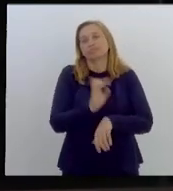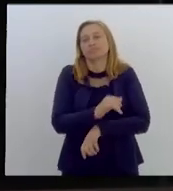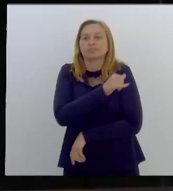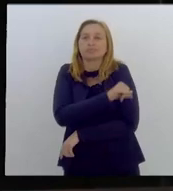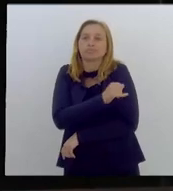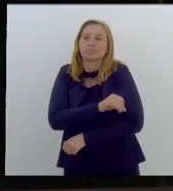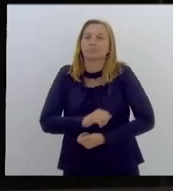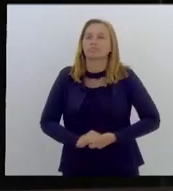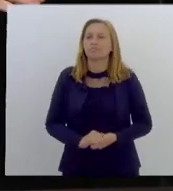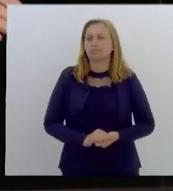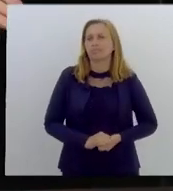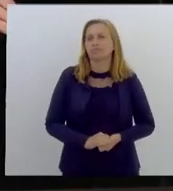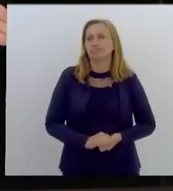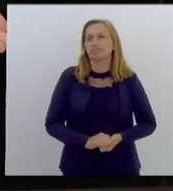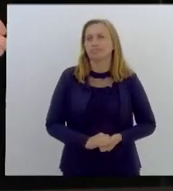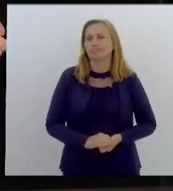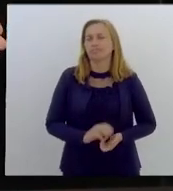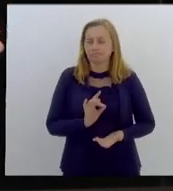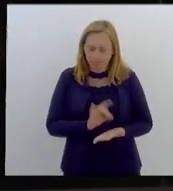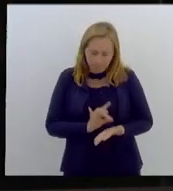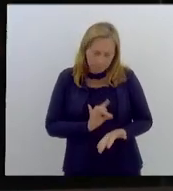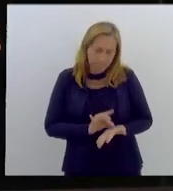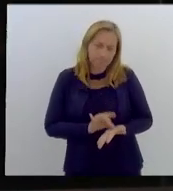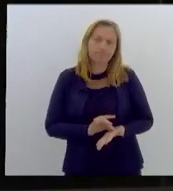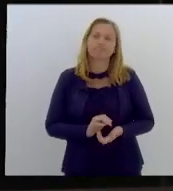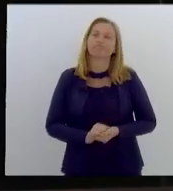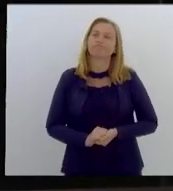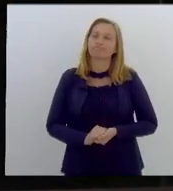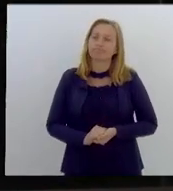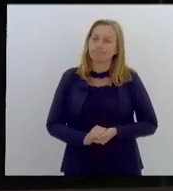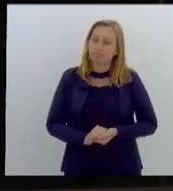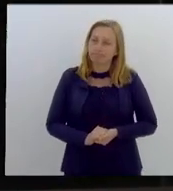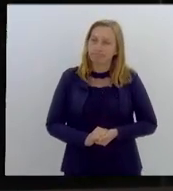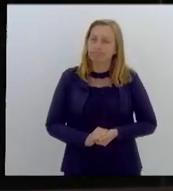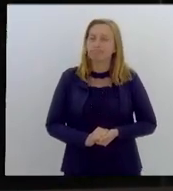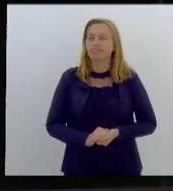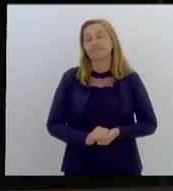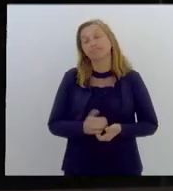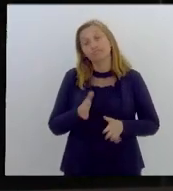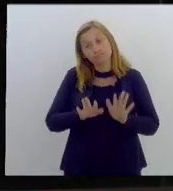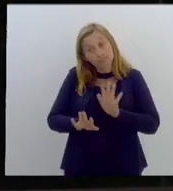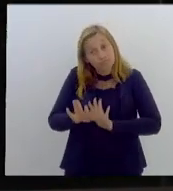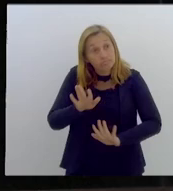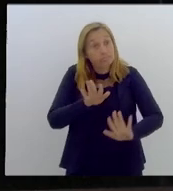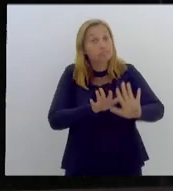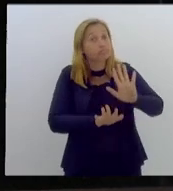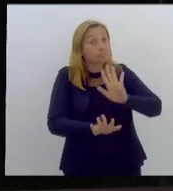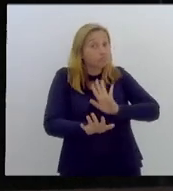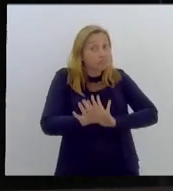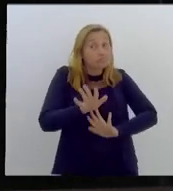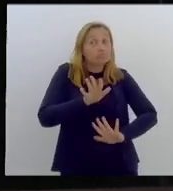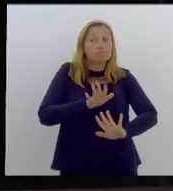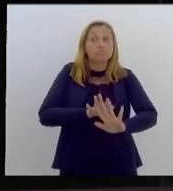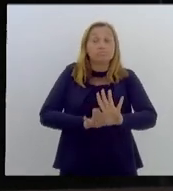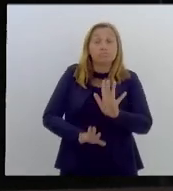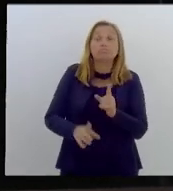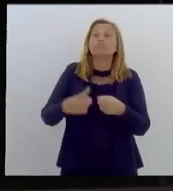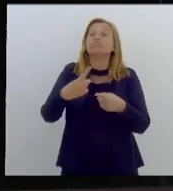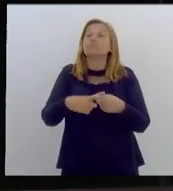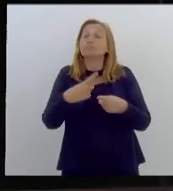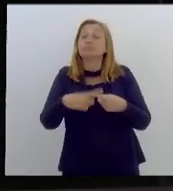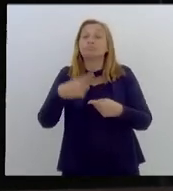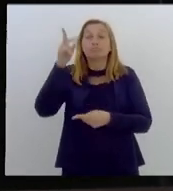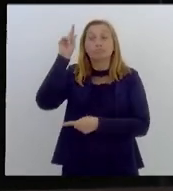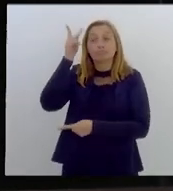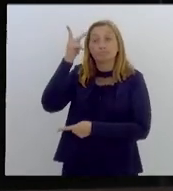Janeiro. Essa é que é a verdade. E a gente tem que ter um certo cuidado, porque o histórico